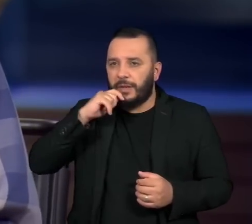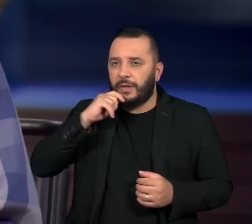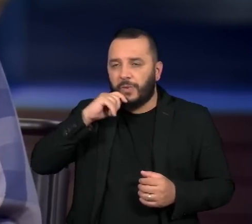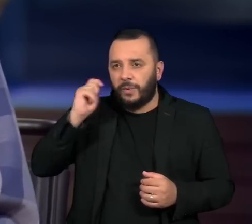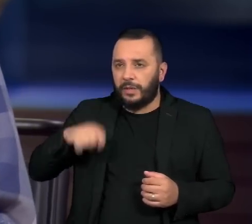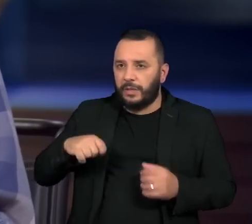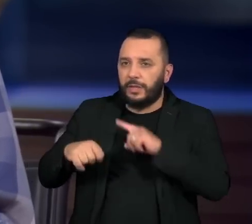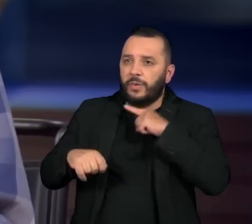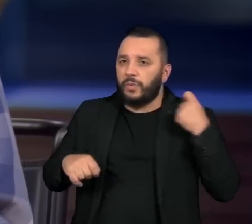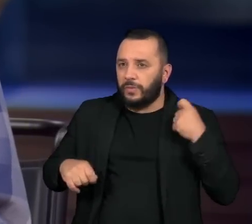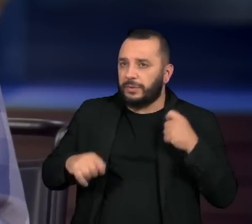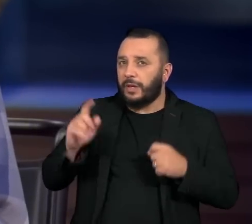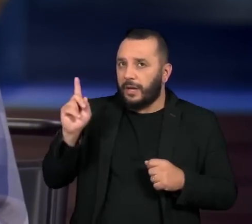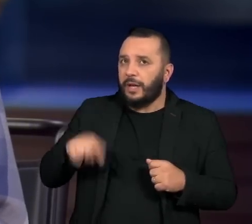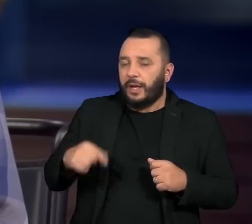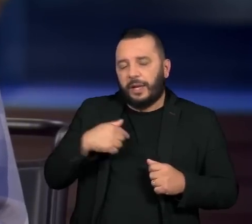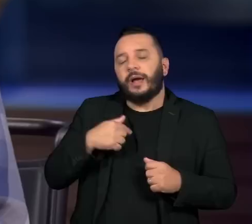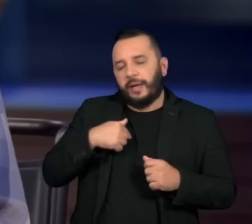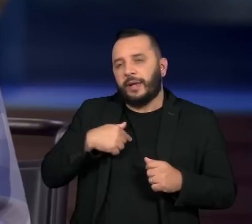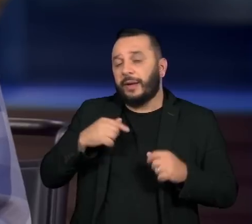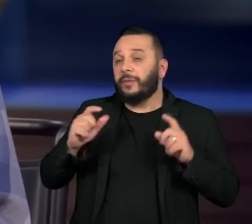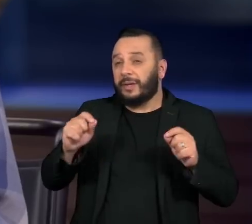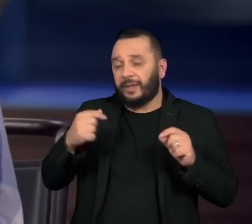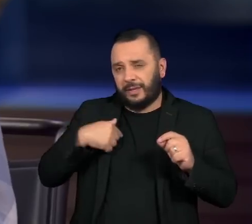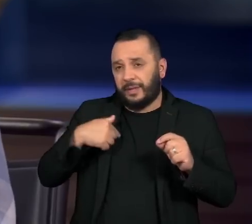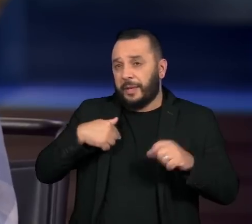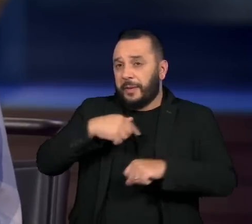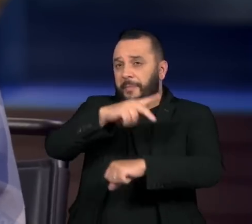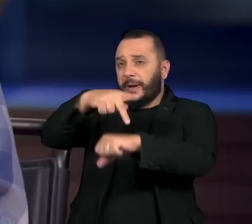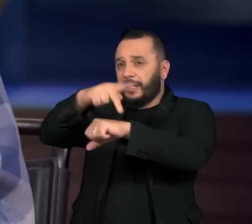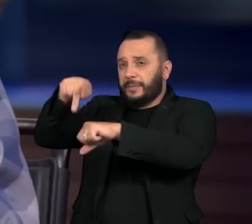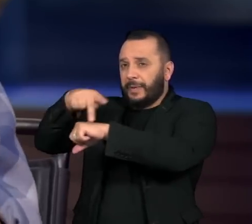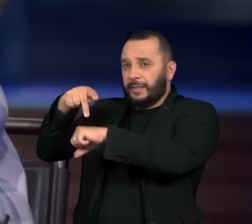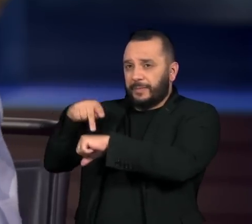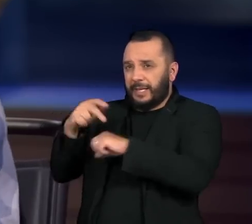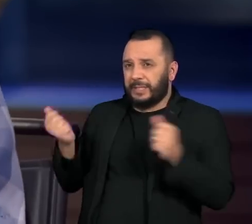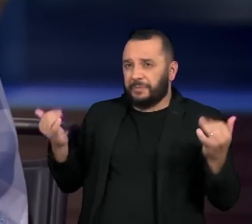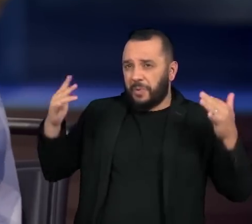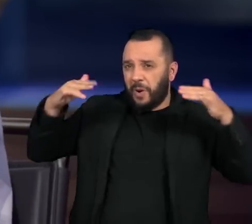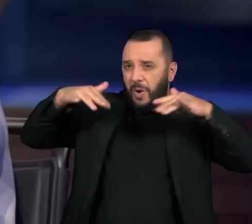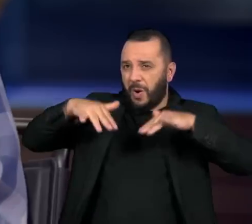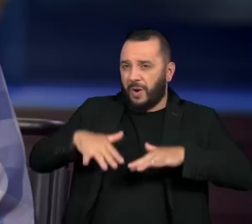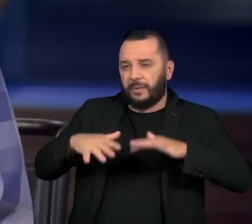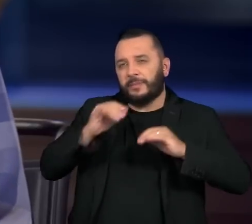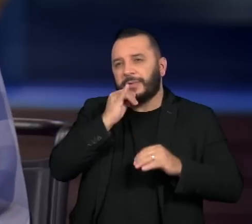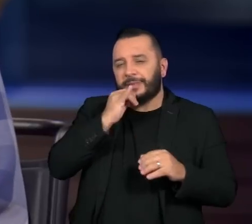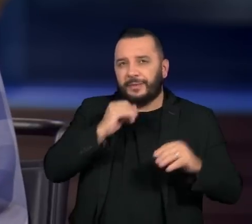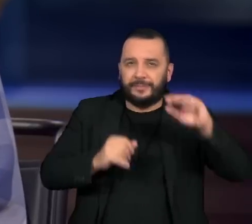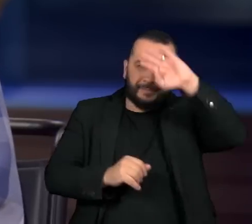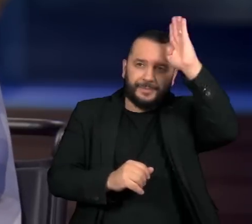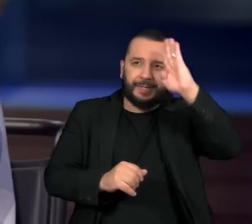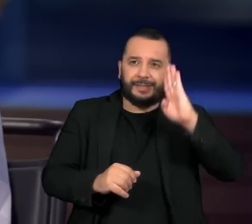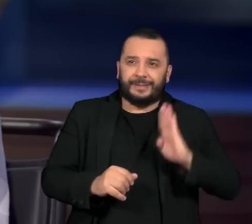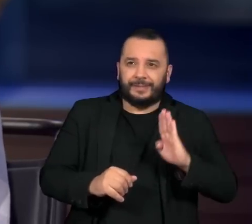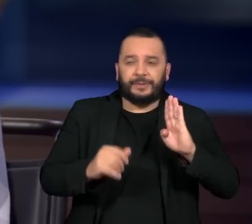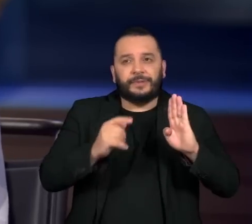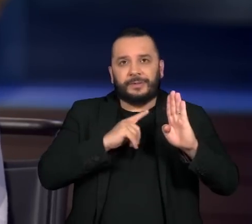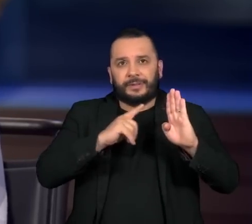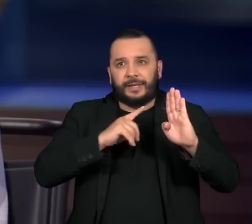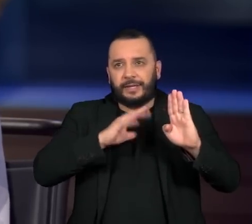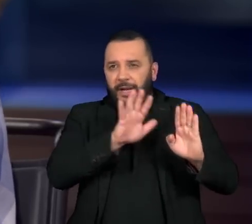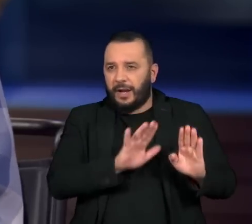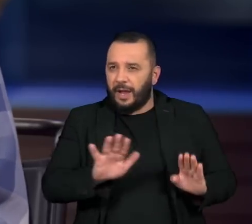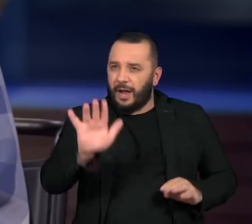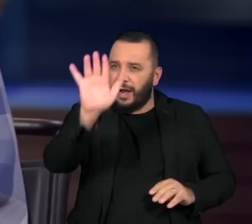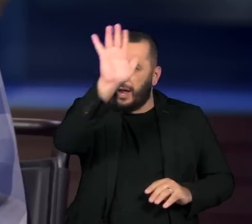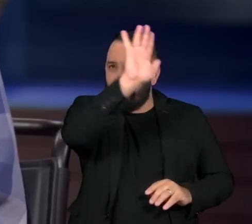são os chamados estados multinacionais. Aqui no Brasil, que é um Estado-nação, como os países do Ocidente, a nacionalidade